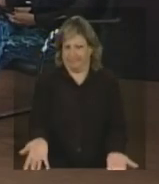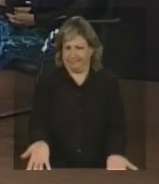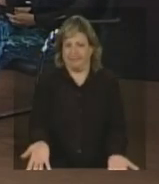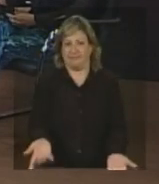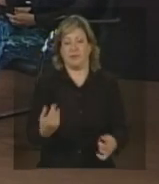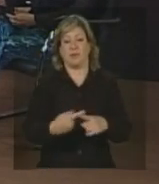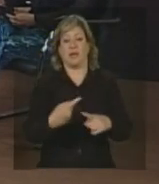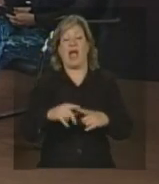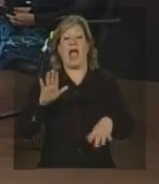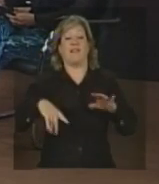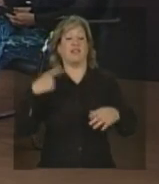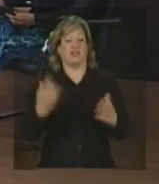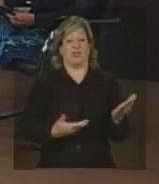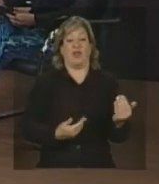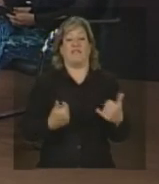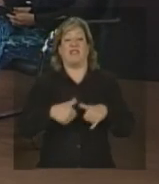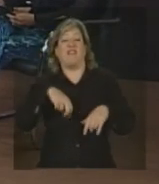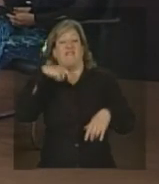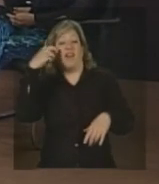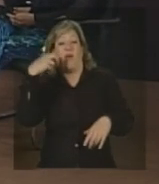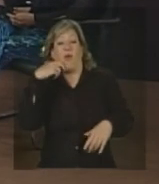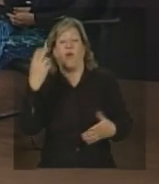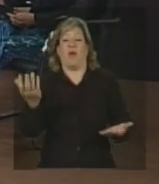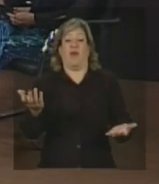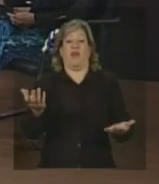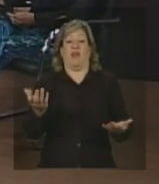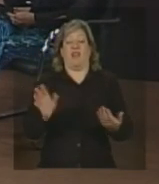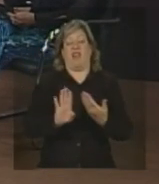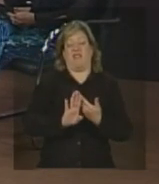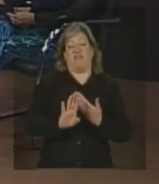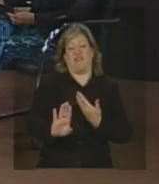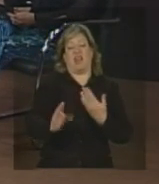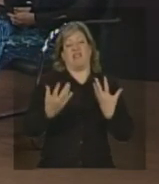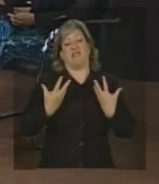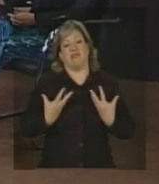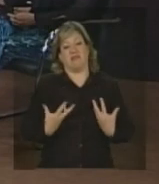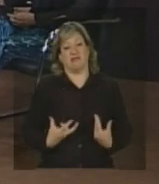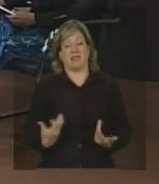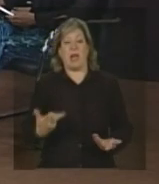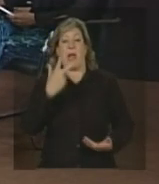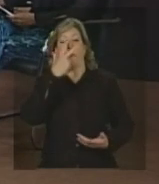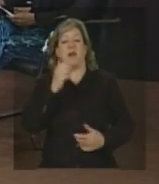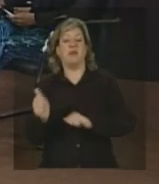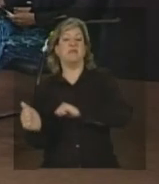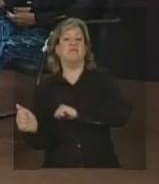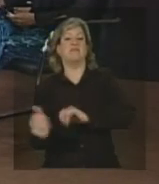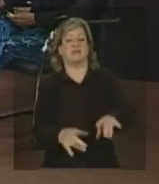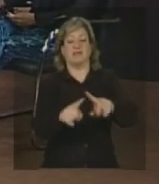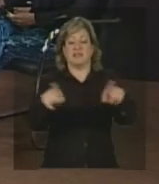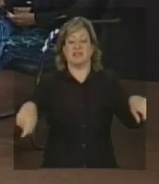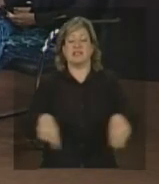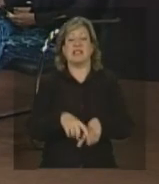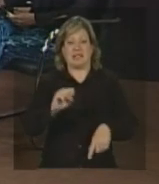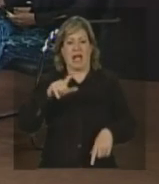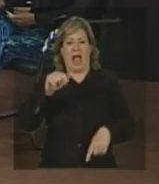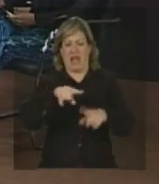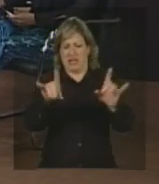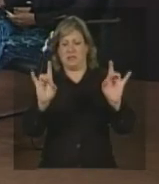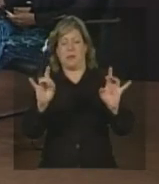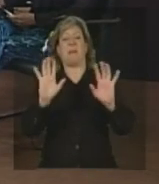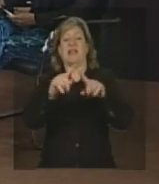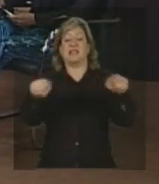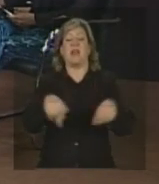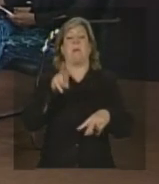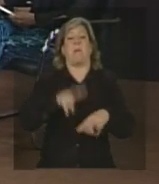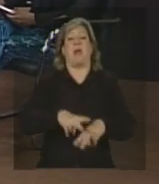adolescentes, e às vezes são afastados, acabam se jogando numa sala de recursos, no qual elas acabam,